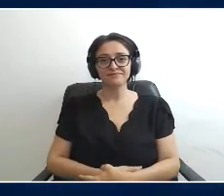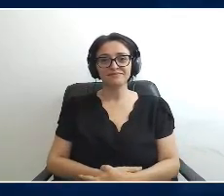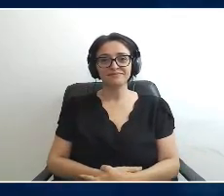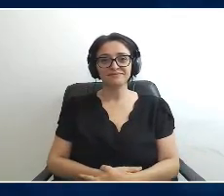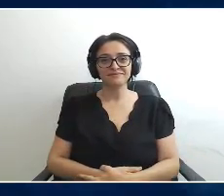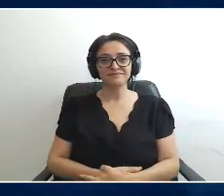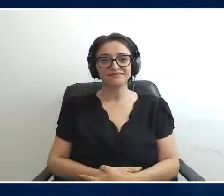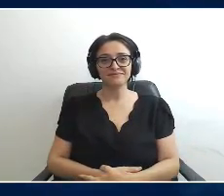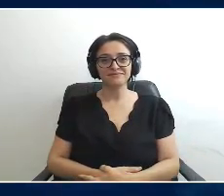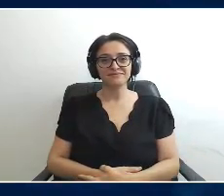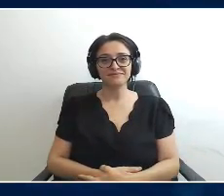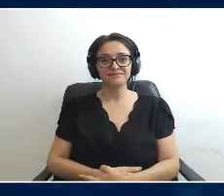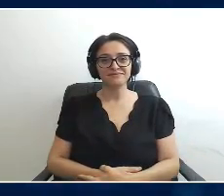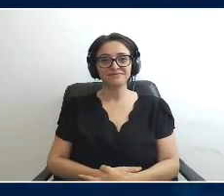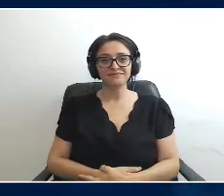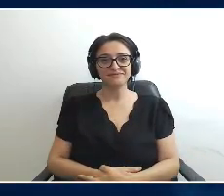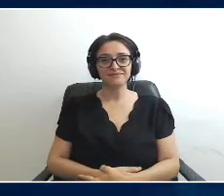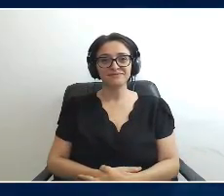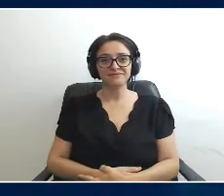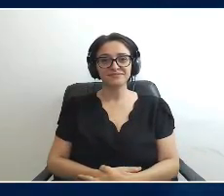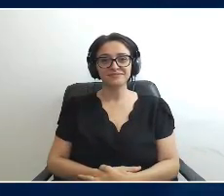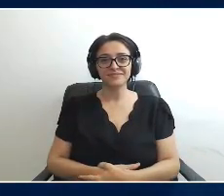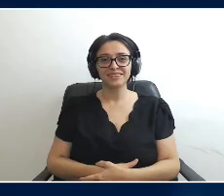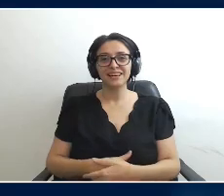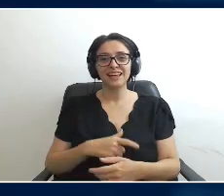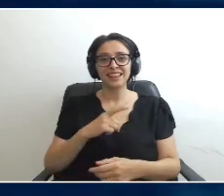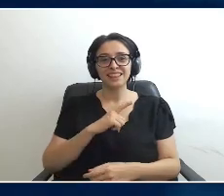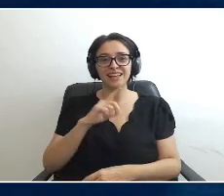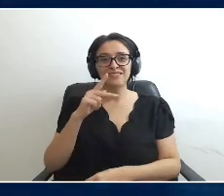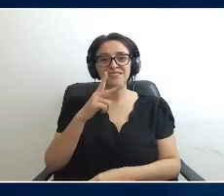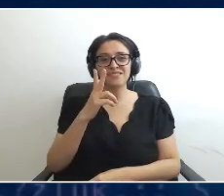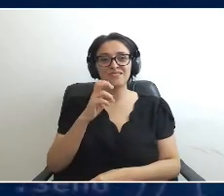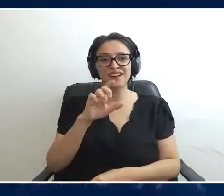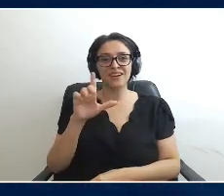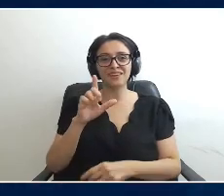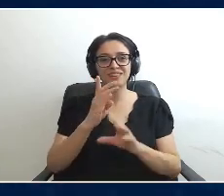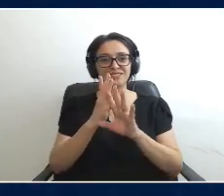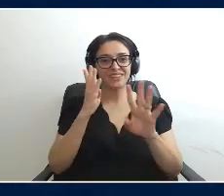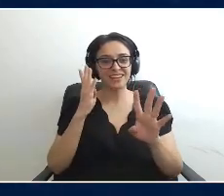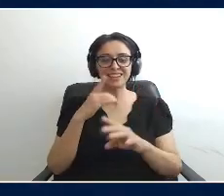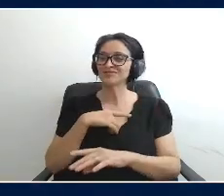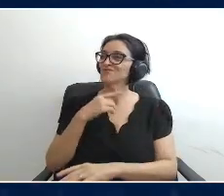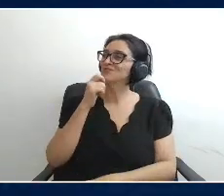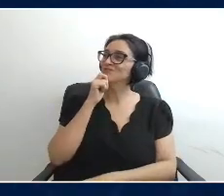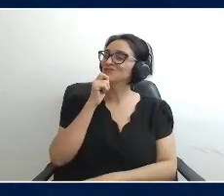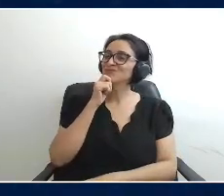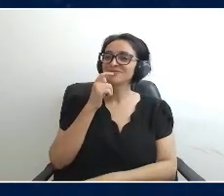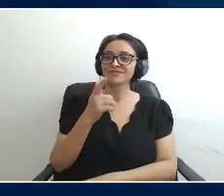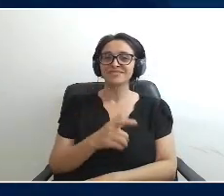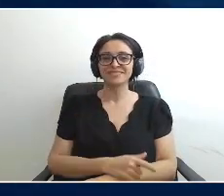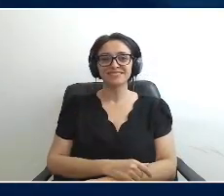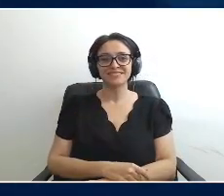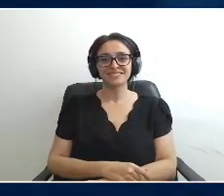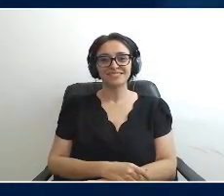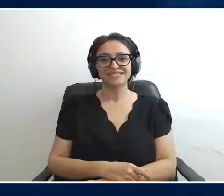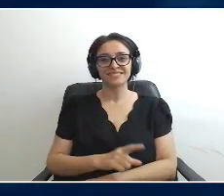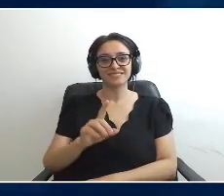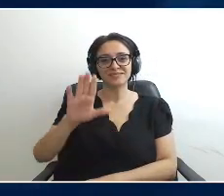Tem Fel na firma? Não tem, não tem. Eita, ainda não. Não tem, não tem, chat. Ainda não. Ali tem uma lá atrás, para